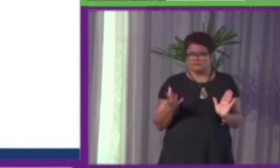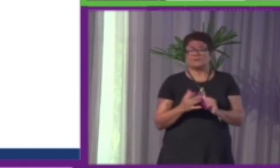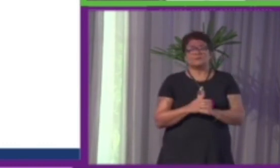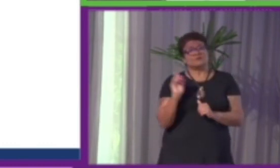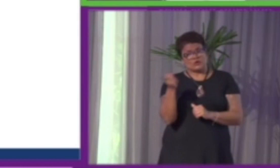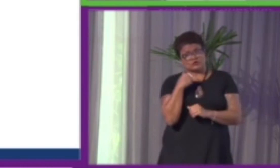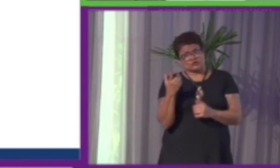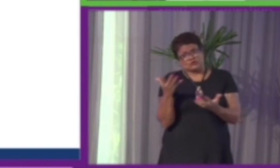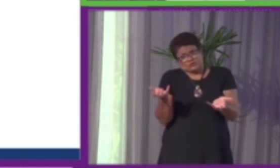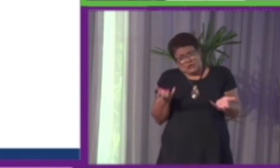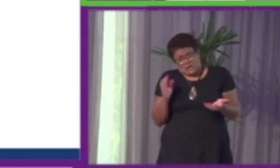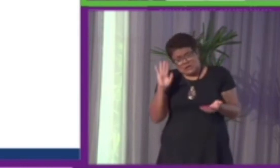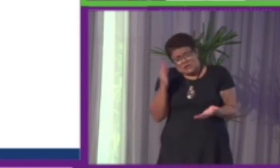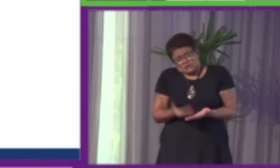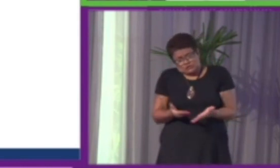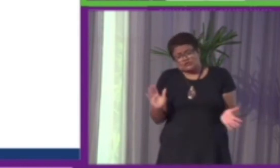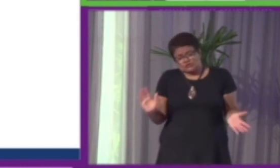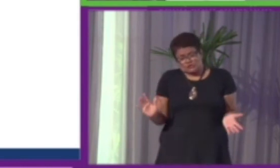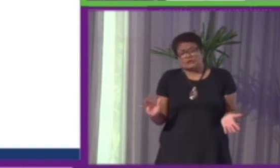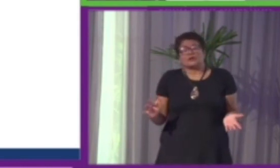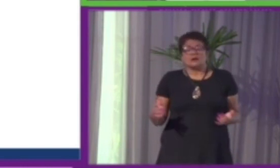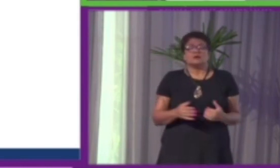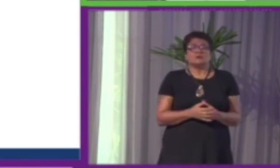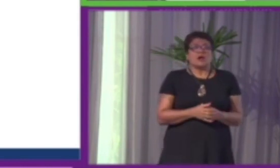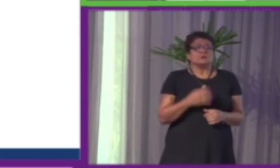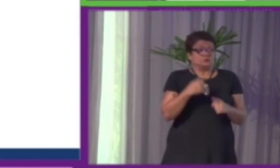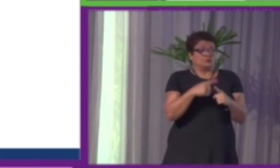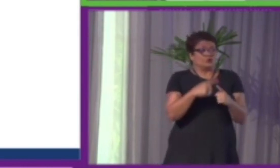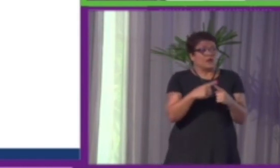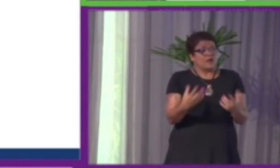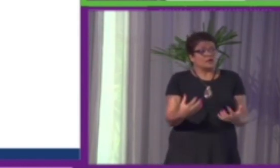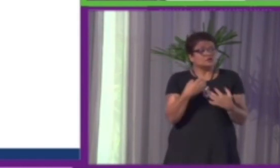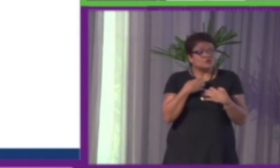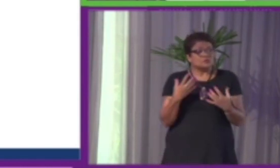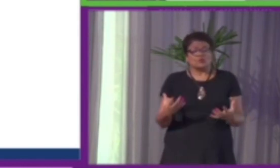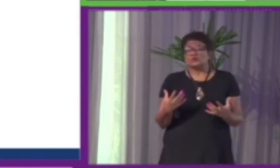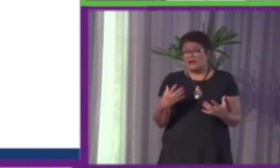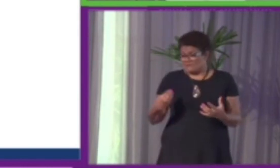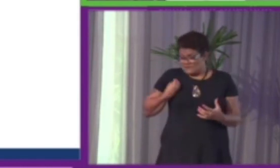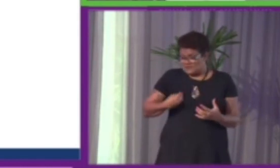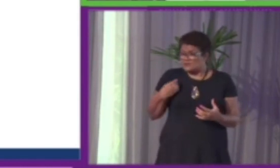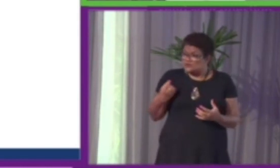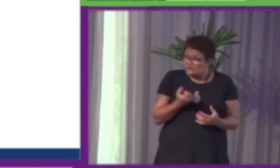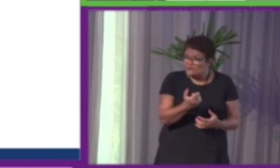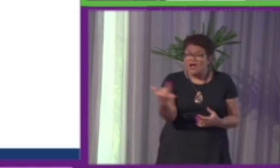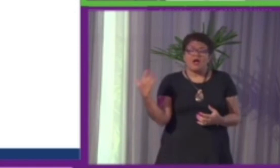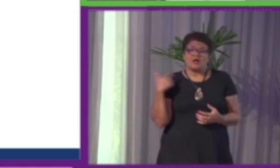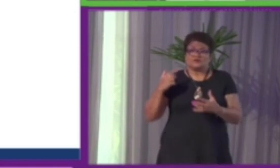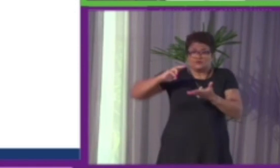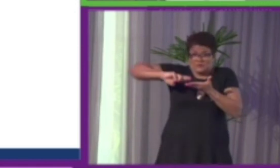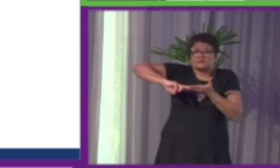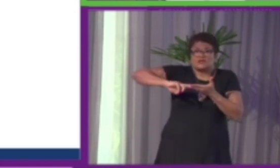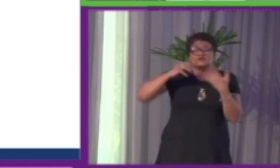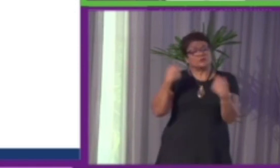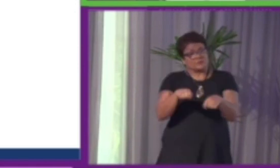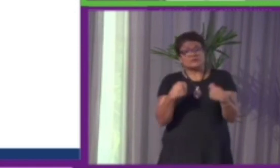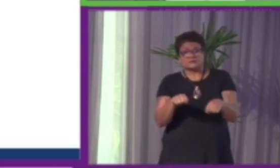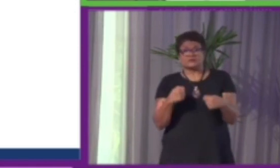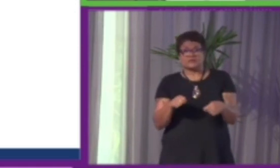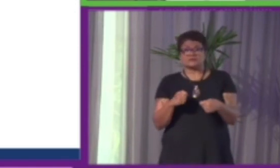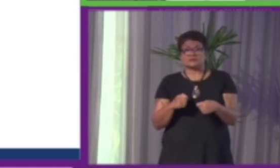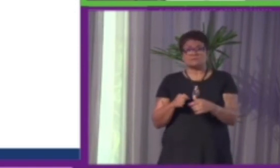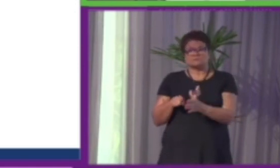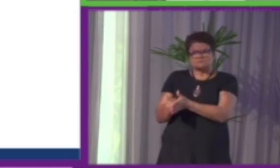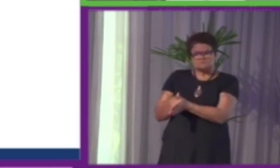gente realmente acredita que o medicamento é disruptivo e vai mudar a vida de vários pacientes, mas se ele não funcionar, obviamente, a gente tem que estar checando para ver se